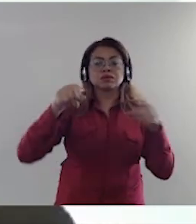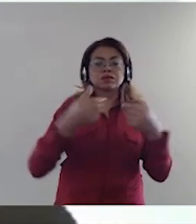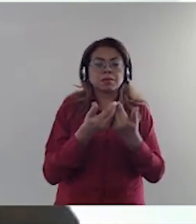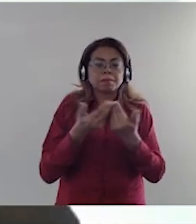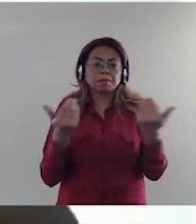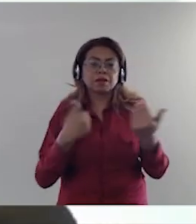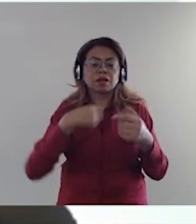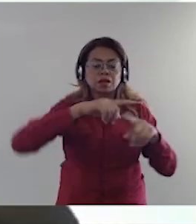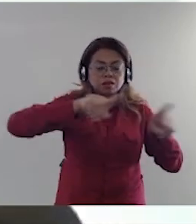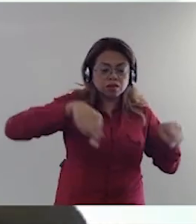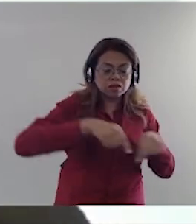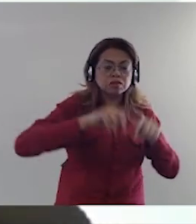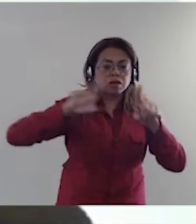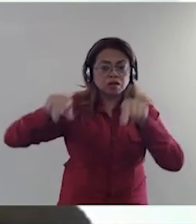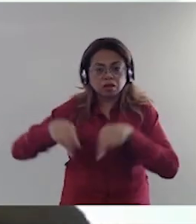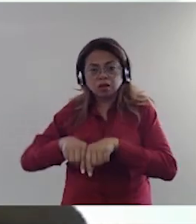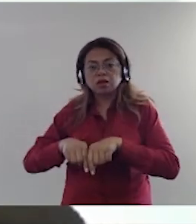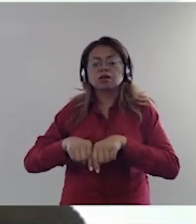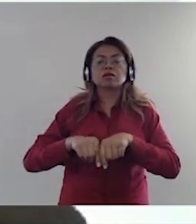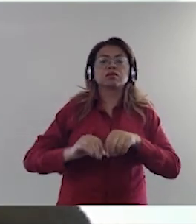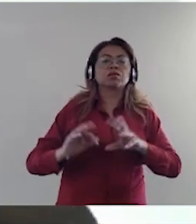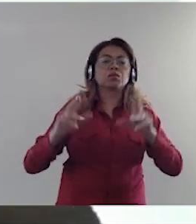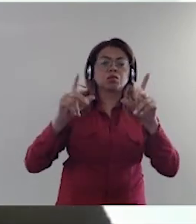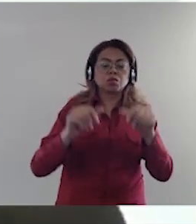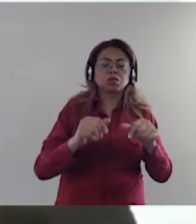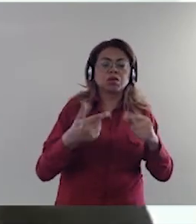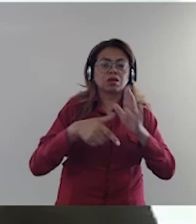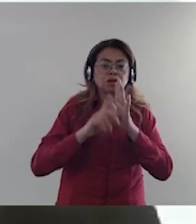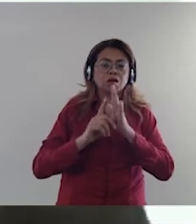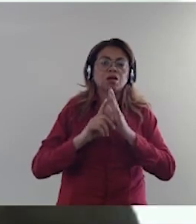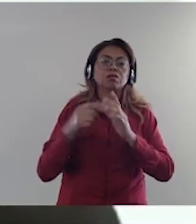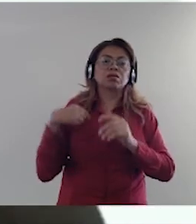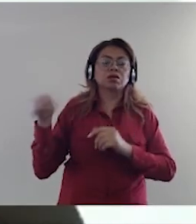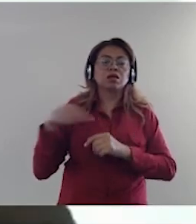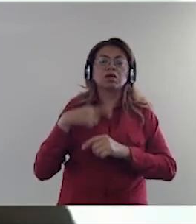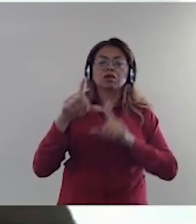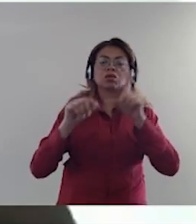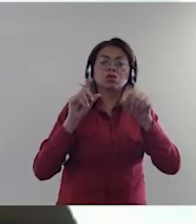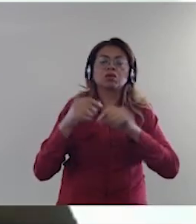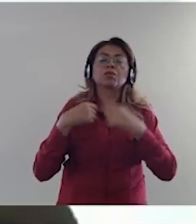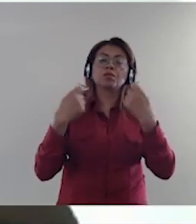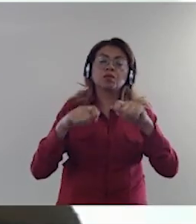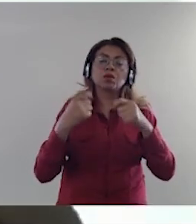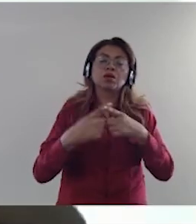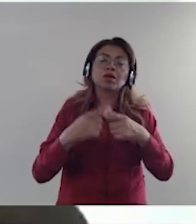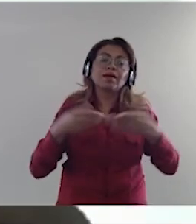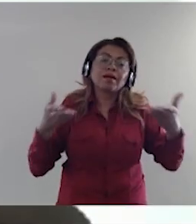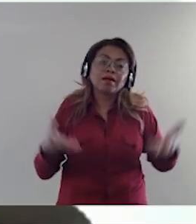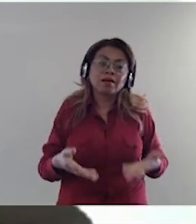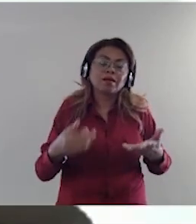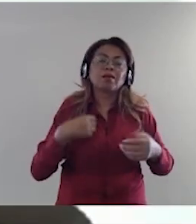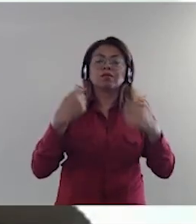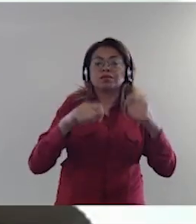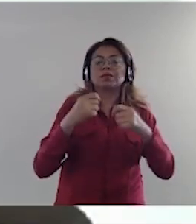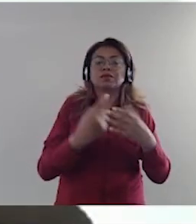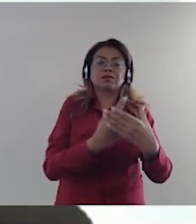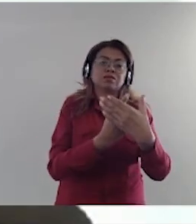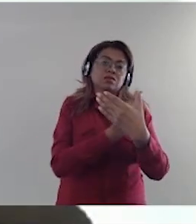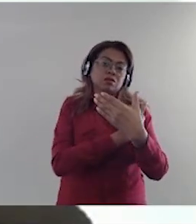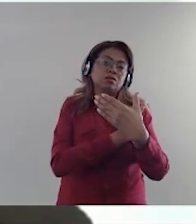comuns, né, e até mesmo das áreas exclusivas, tendo em vista a necessidade de adoção de medidas de isolamento